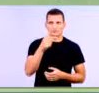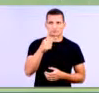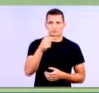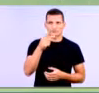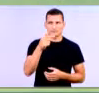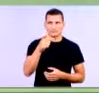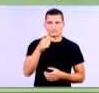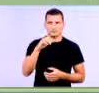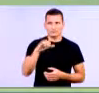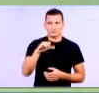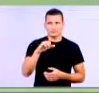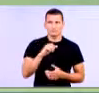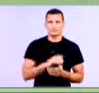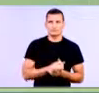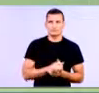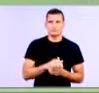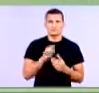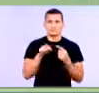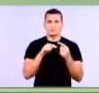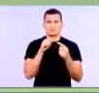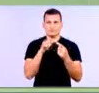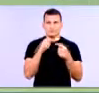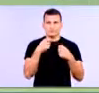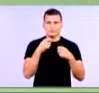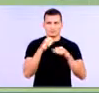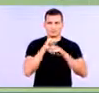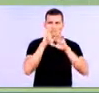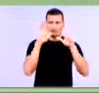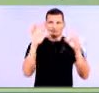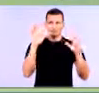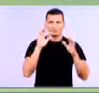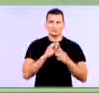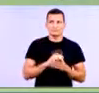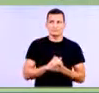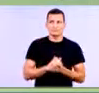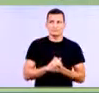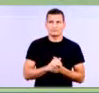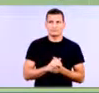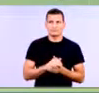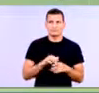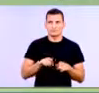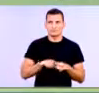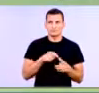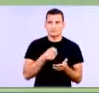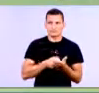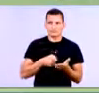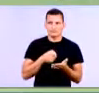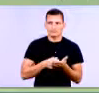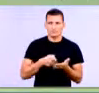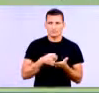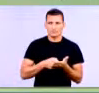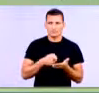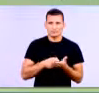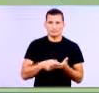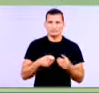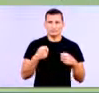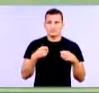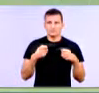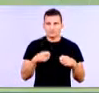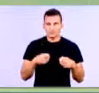que os objetivos fiquem bem claros, além das exigências que deverão